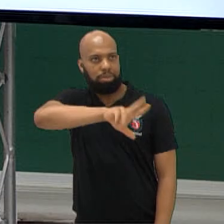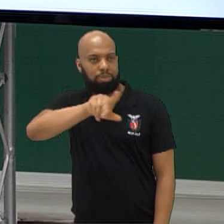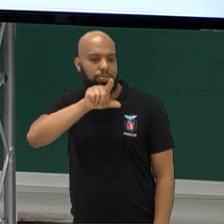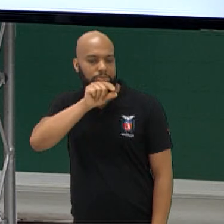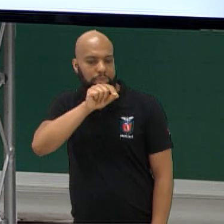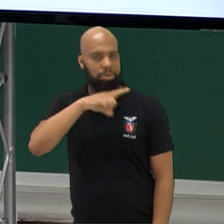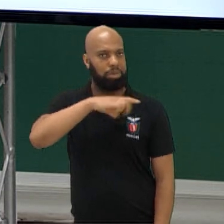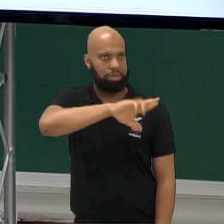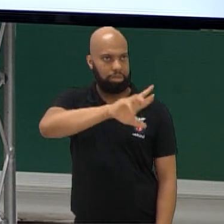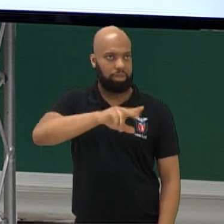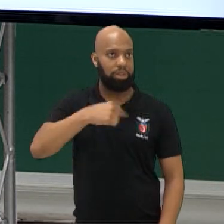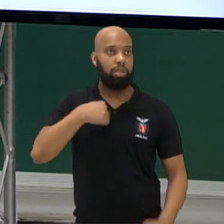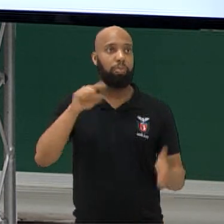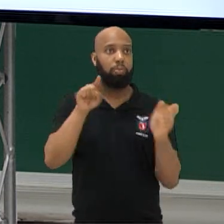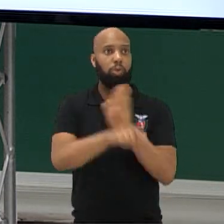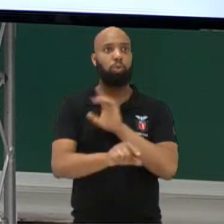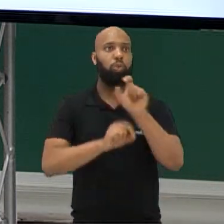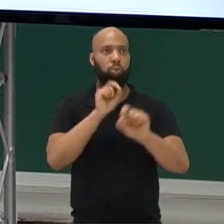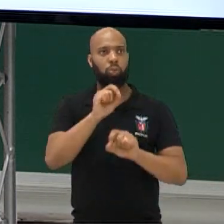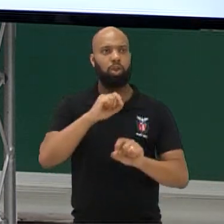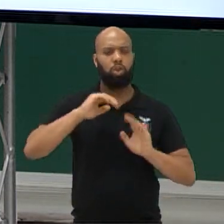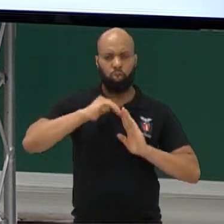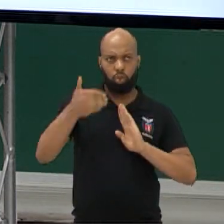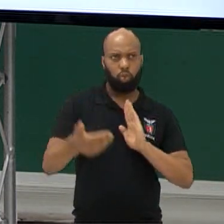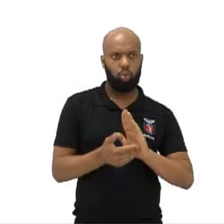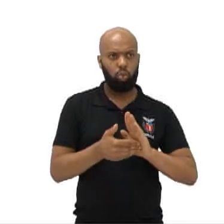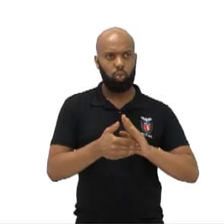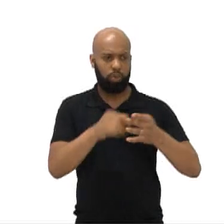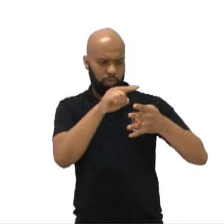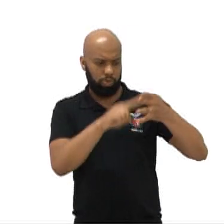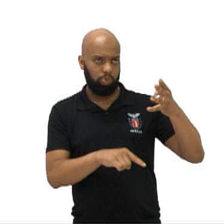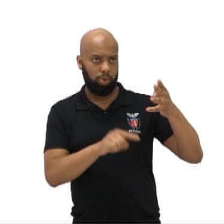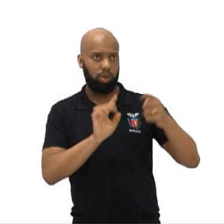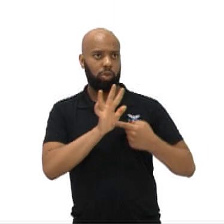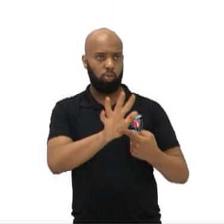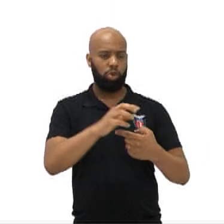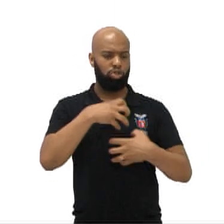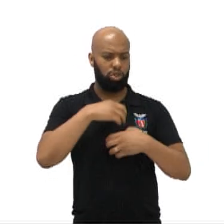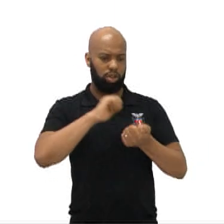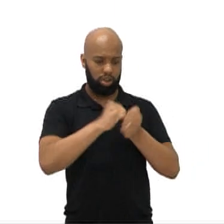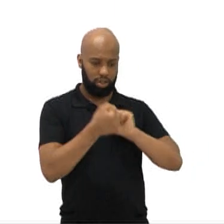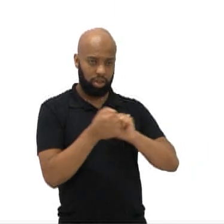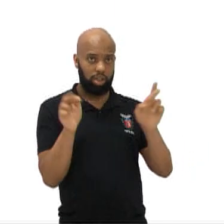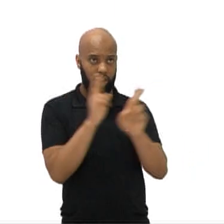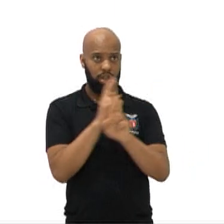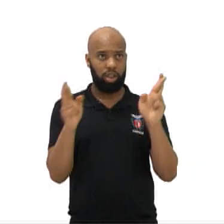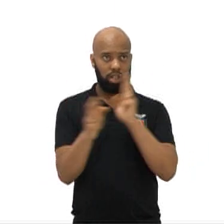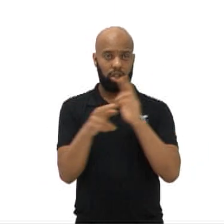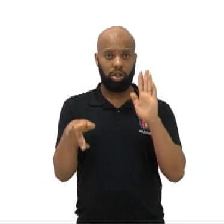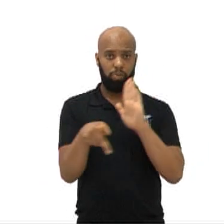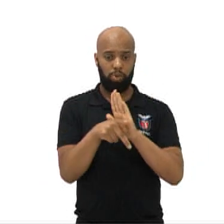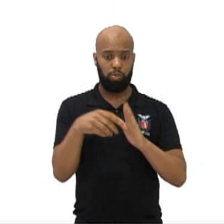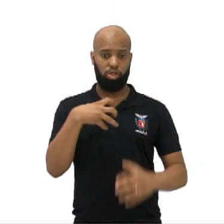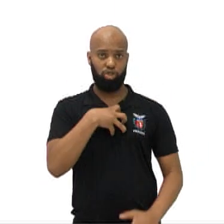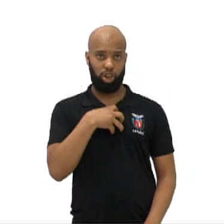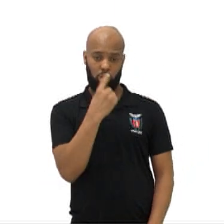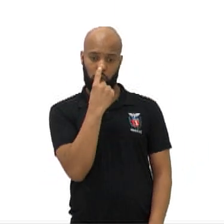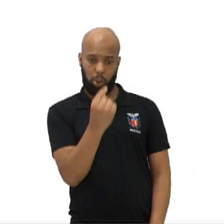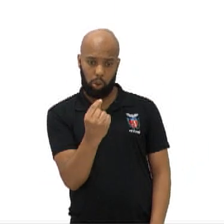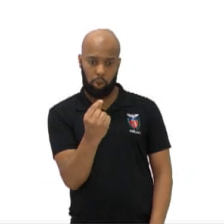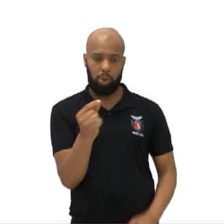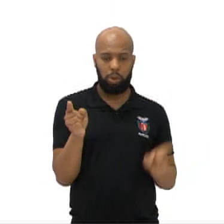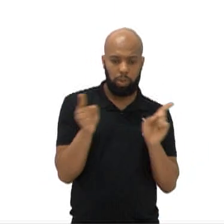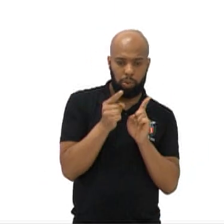aqui. O que eu estou perguntando? Todas as alternativas apresentam funções adaptativas relacionadas às formas e ao tamanho dos